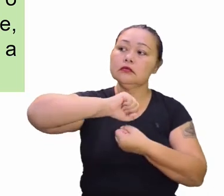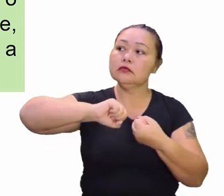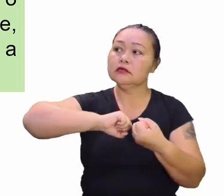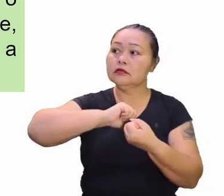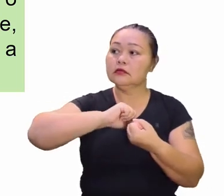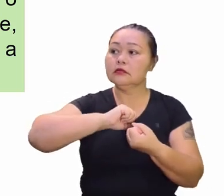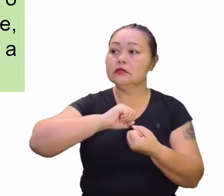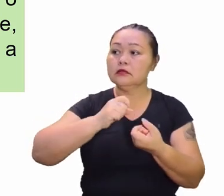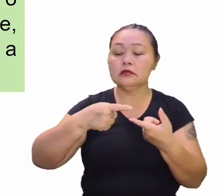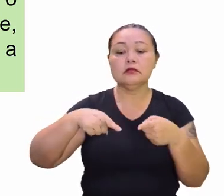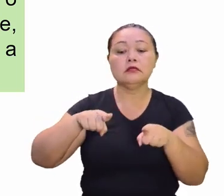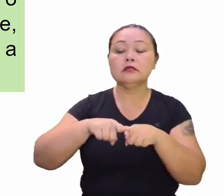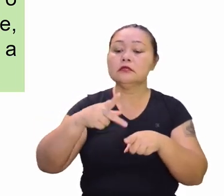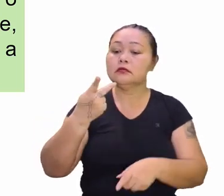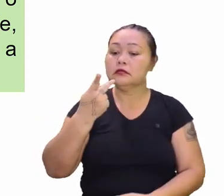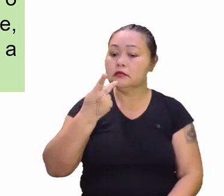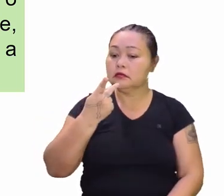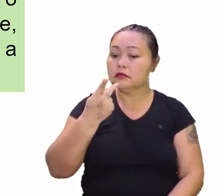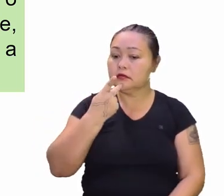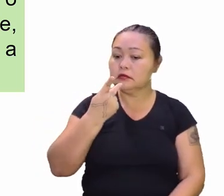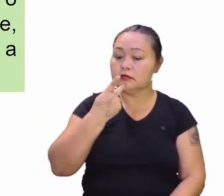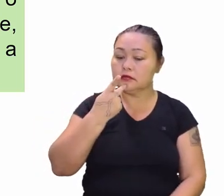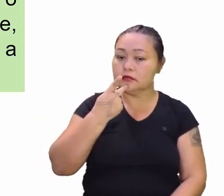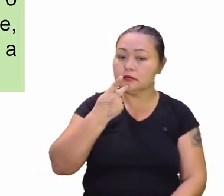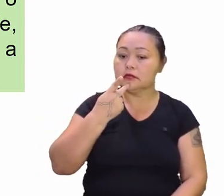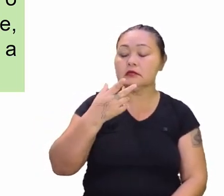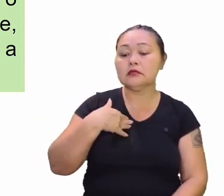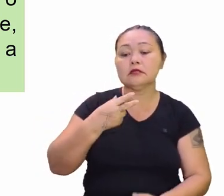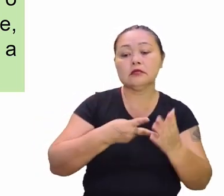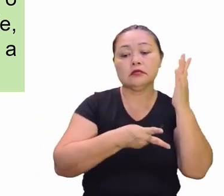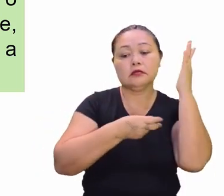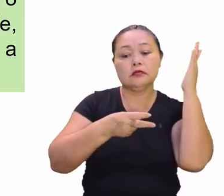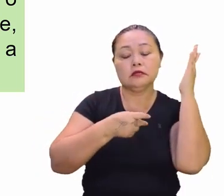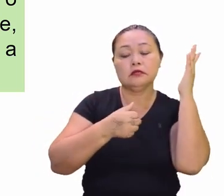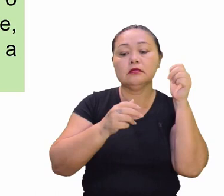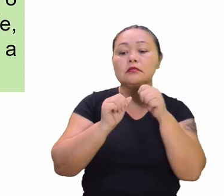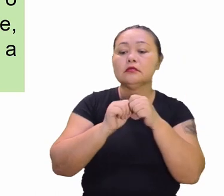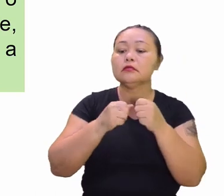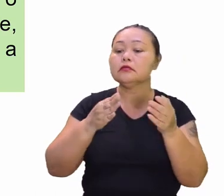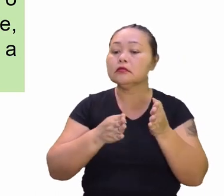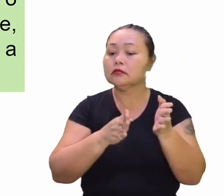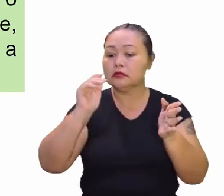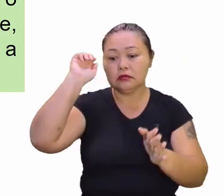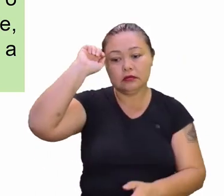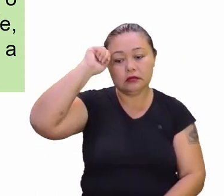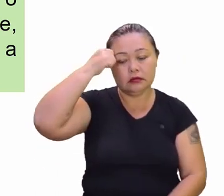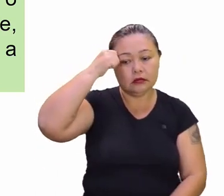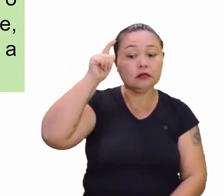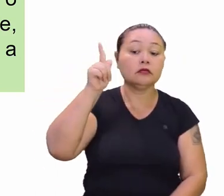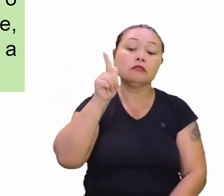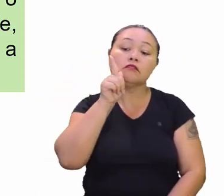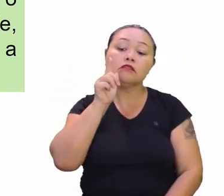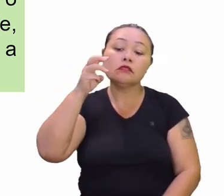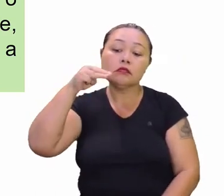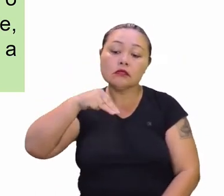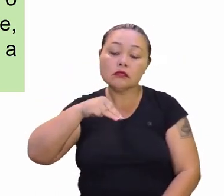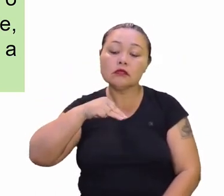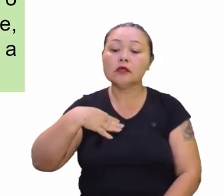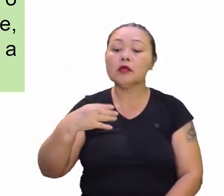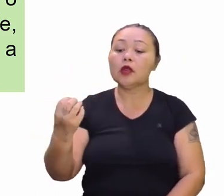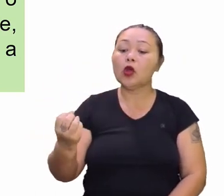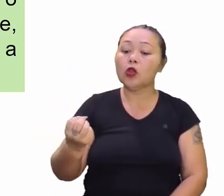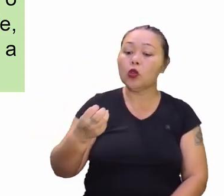sustentável, e a gente pode citar a Reserva Extrativista de Rio Preto, que compreende Guajará-Mirim e Nova